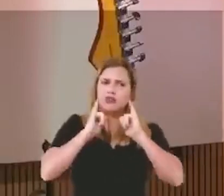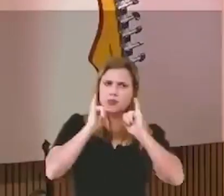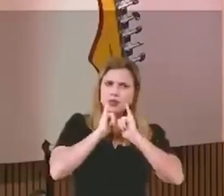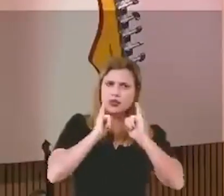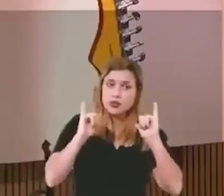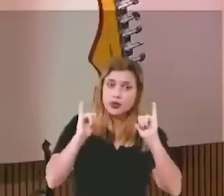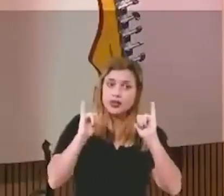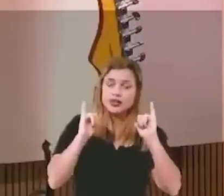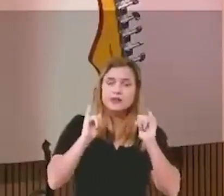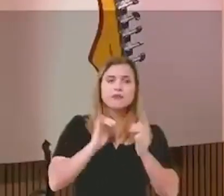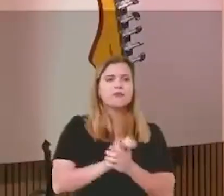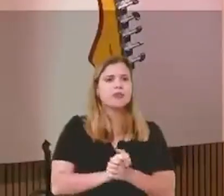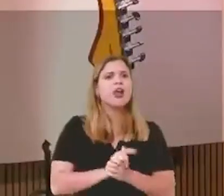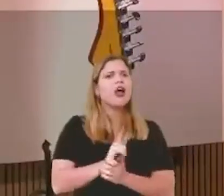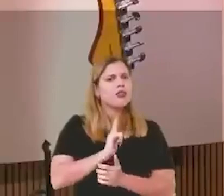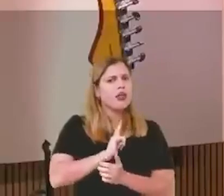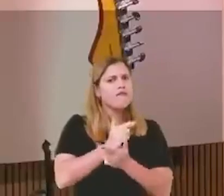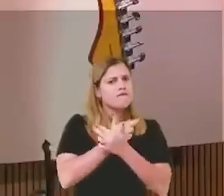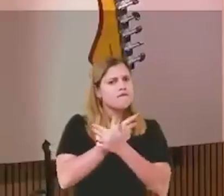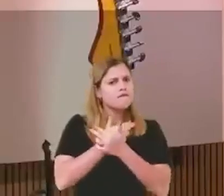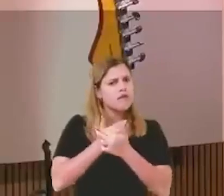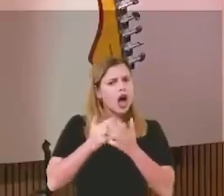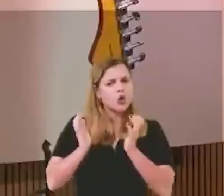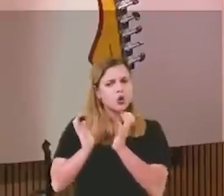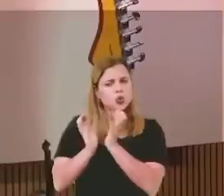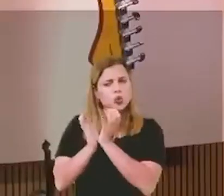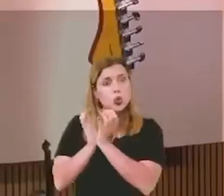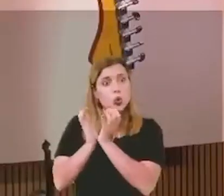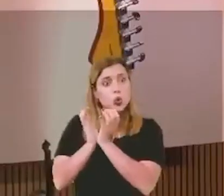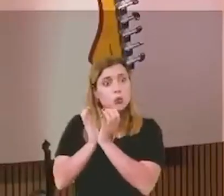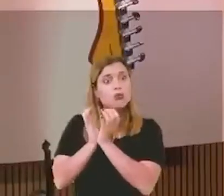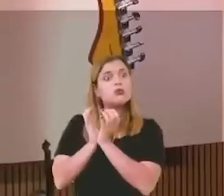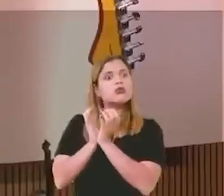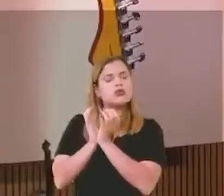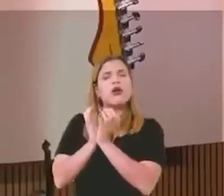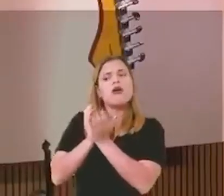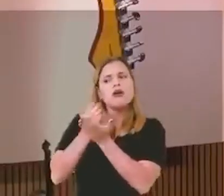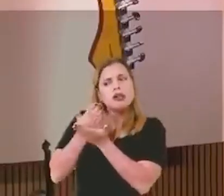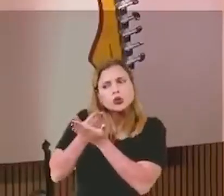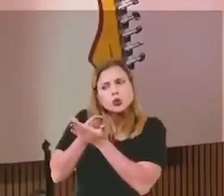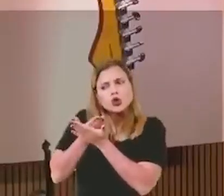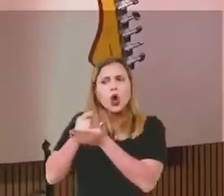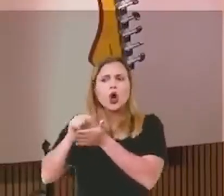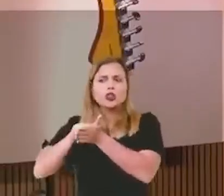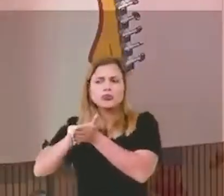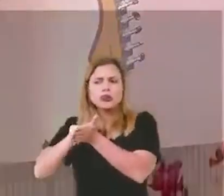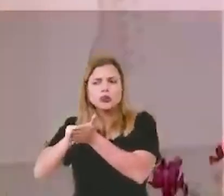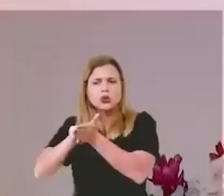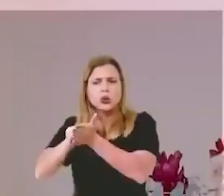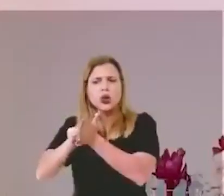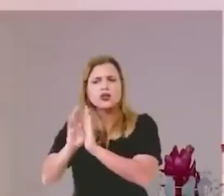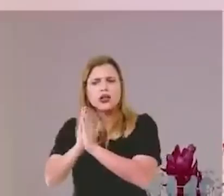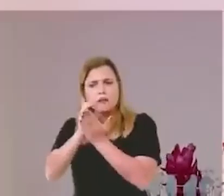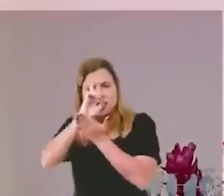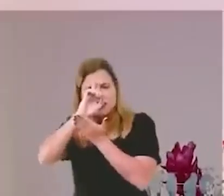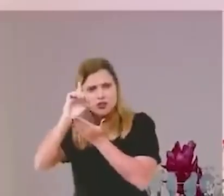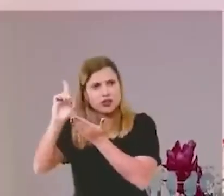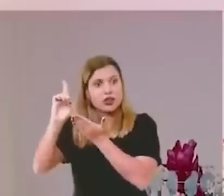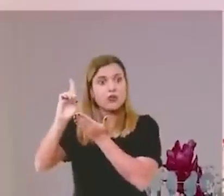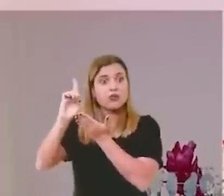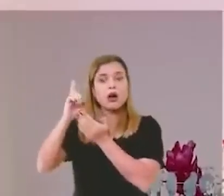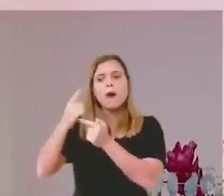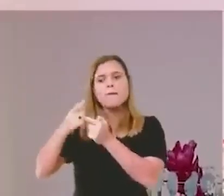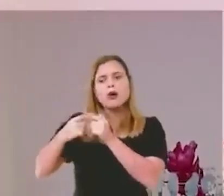Os estudiosos da Bíblia são praticamente unânimes em afirmar que o Evangelho de João é a